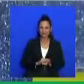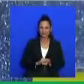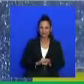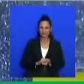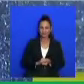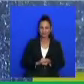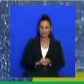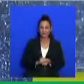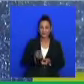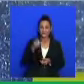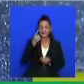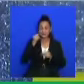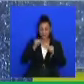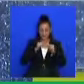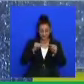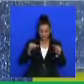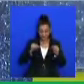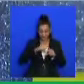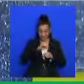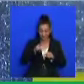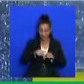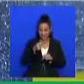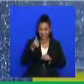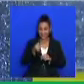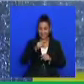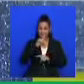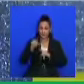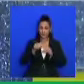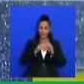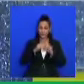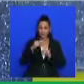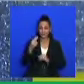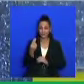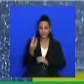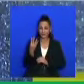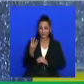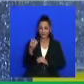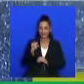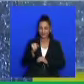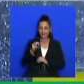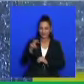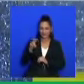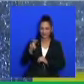32. Vamos confirmar? As seis dezenas sorteadas no concurso